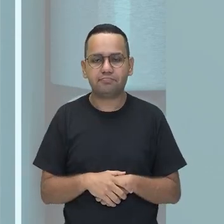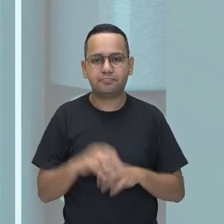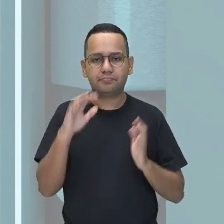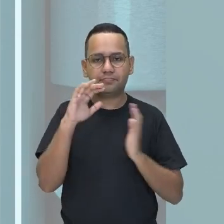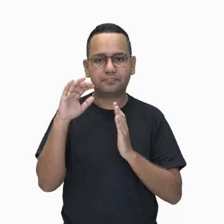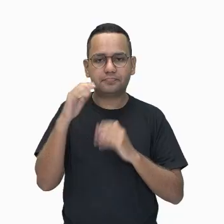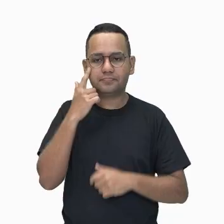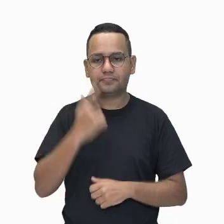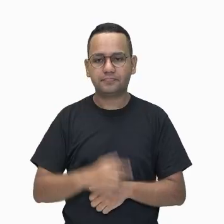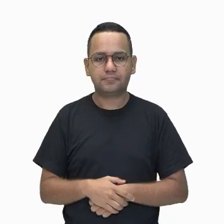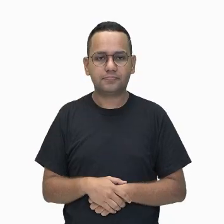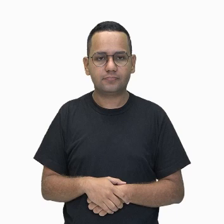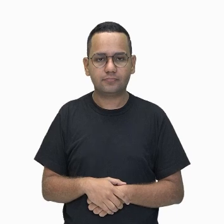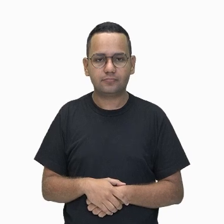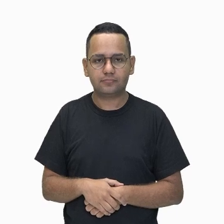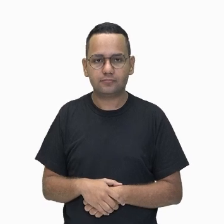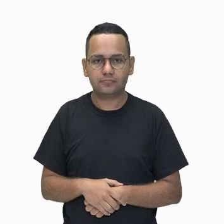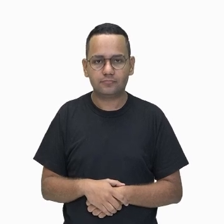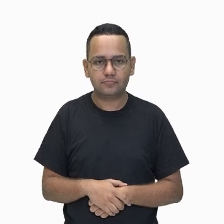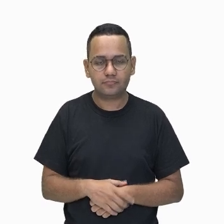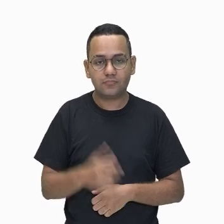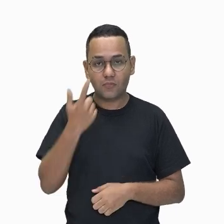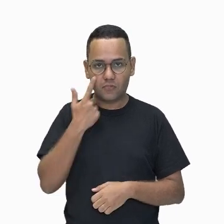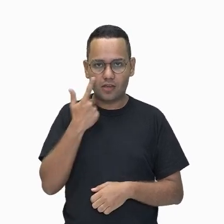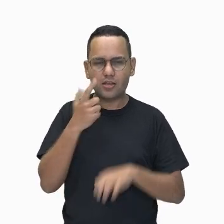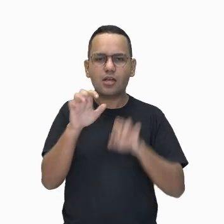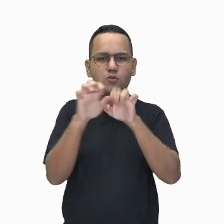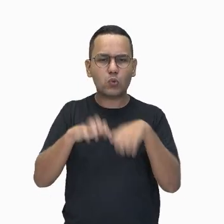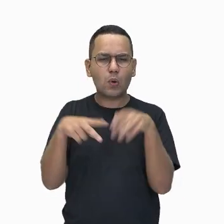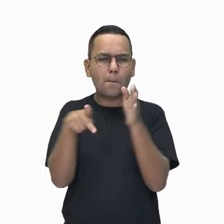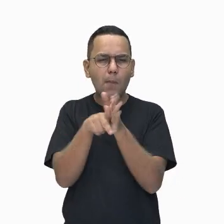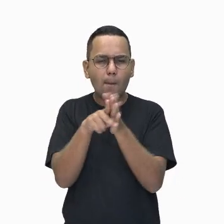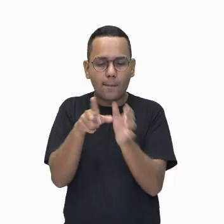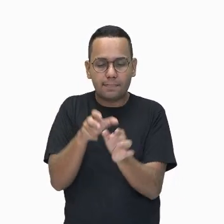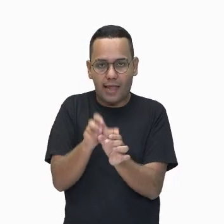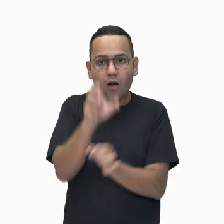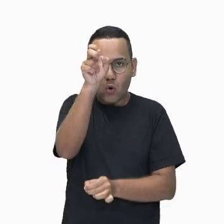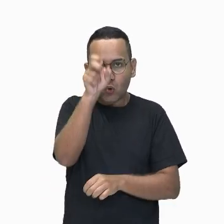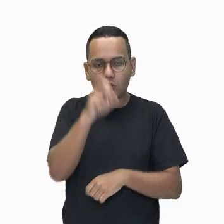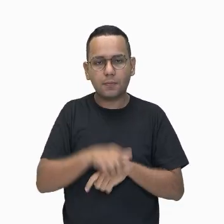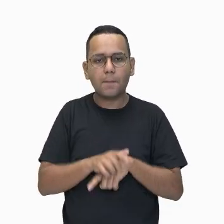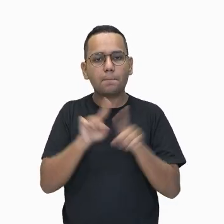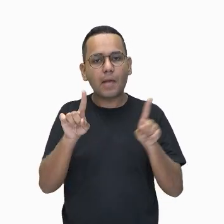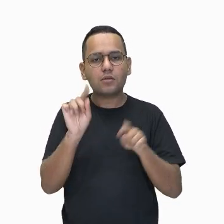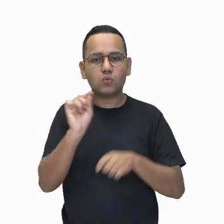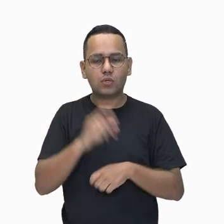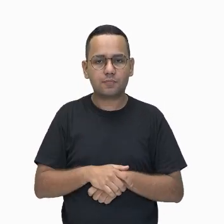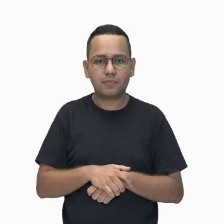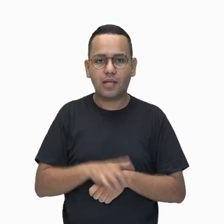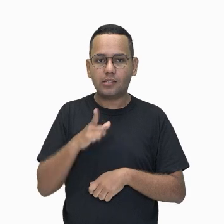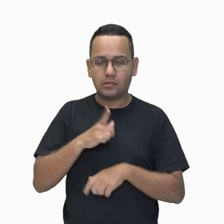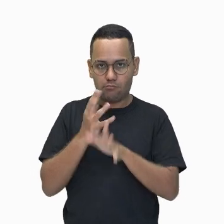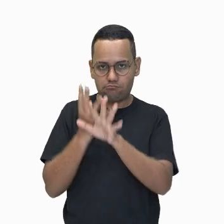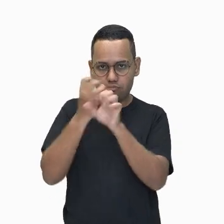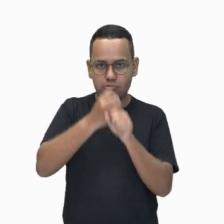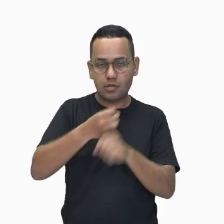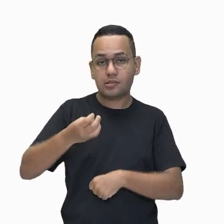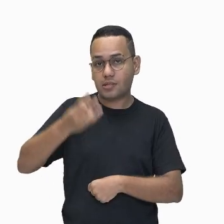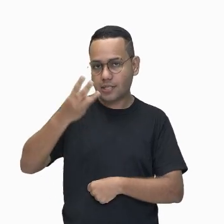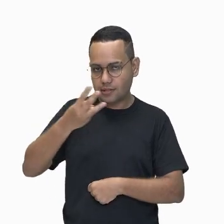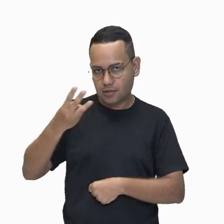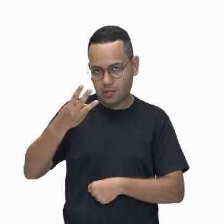coluna, vamos relembrar um pouco dessa estrutura também. Olha, a nossa coluna ela é composta por um conjunto de 33